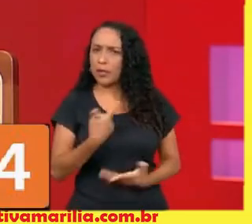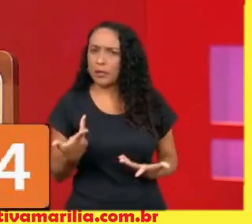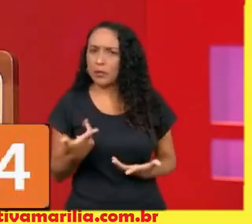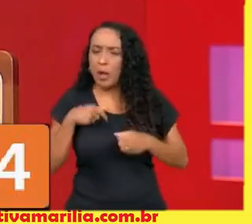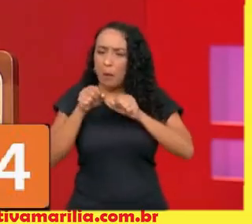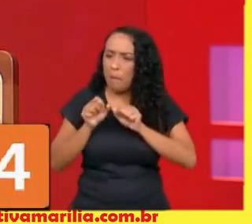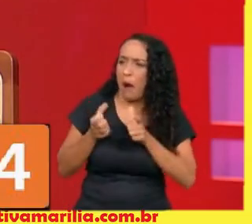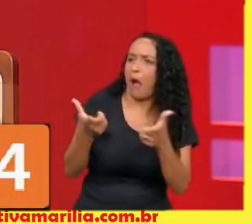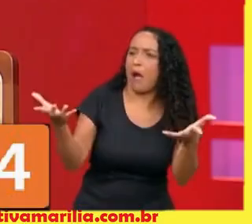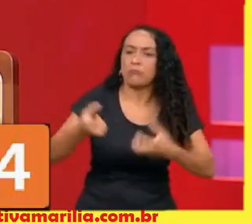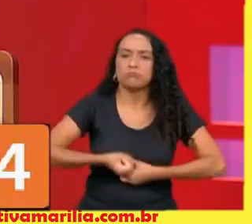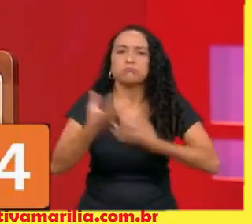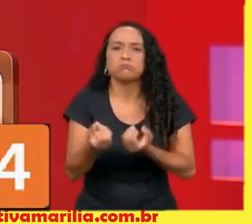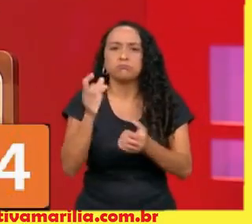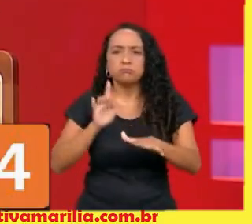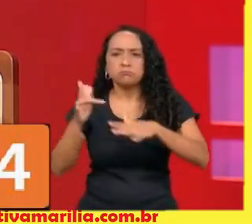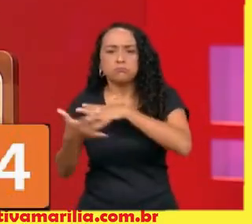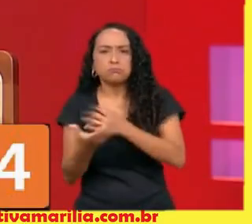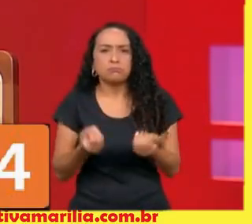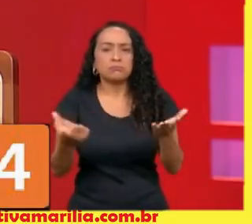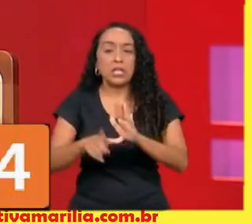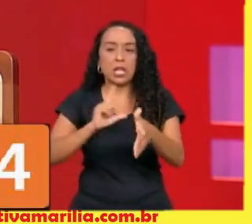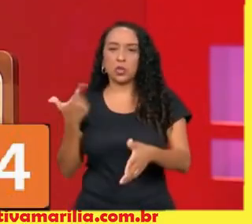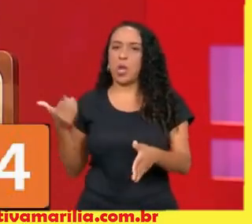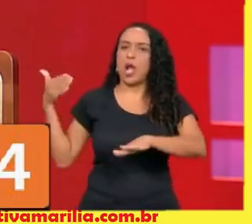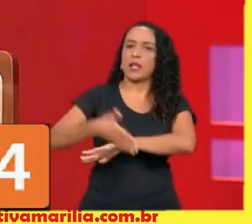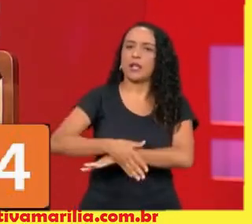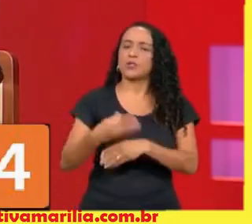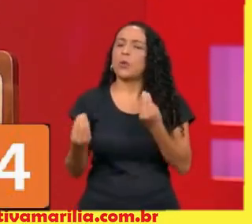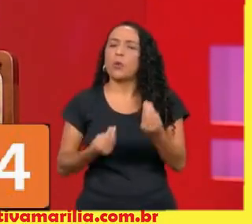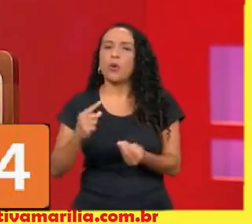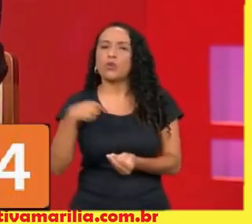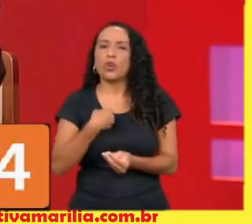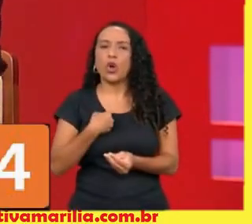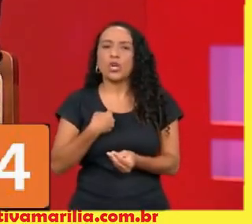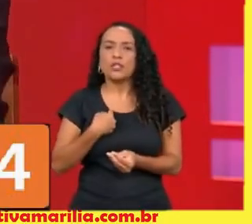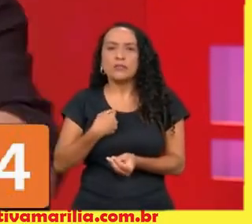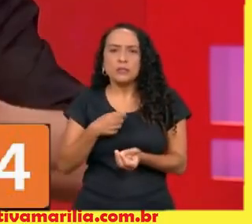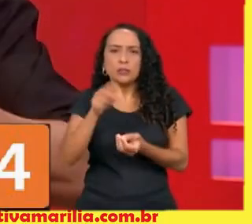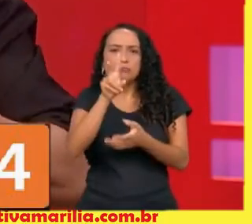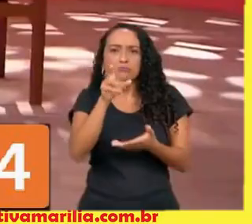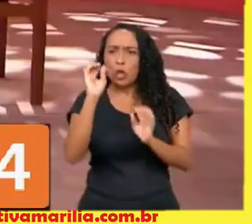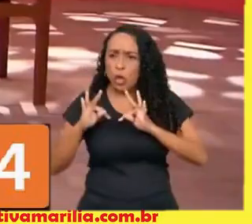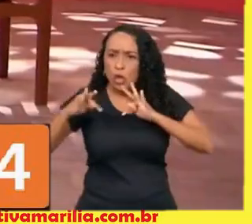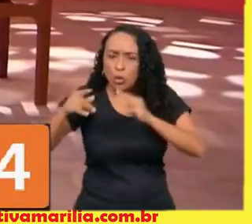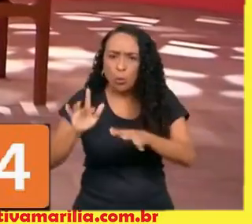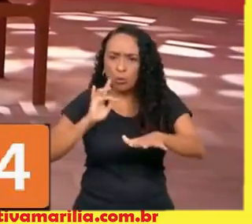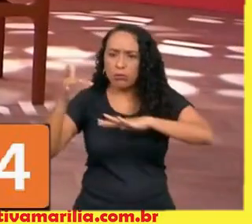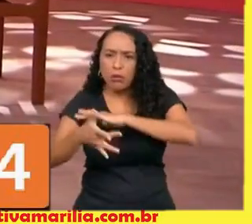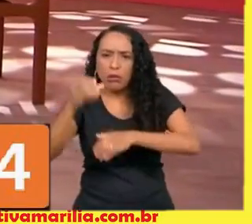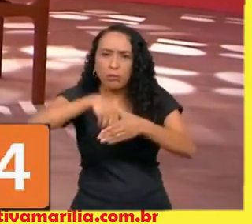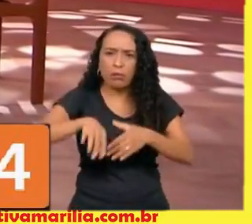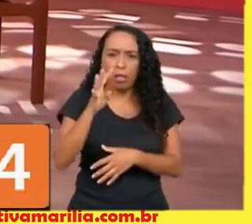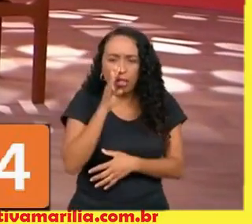do que as pessoas gostariam de falar e antes não tinham acesso? Ou, de certo modo, a maneira como a gente consome os conteúdos ali também está nos levando a ter comportamento,